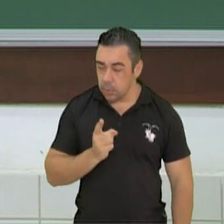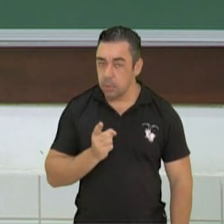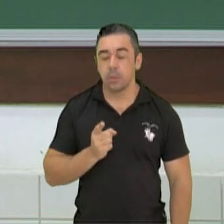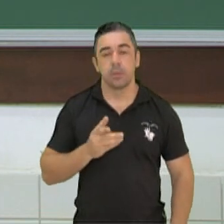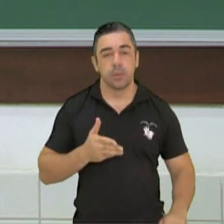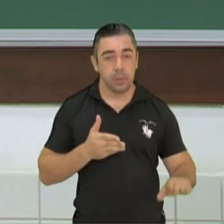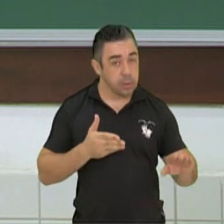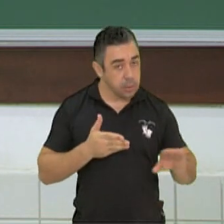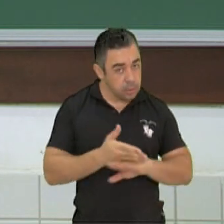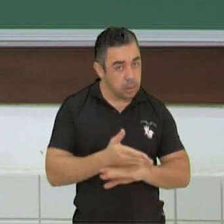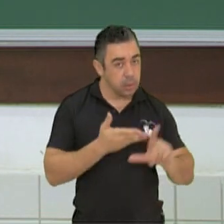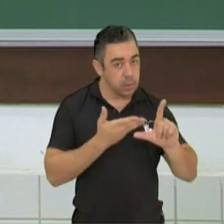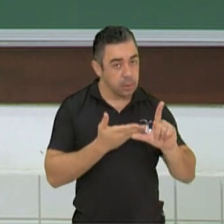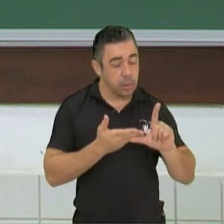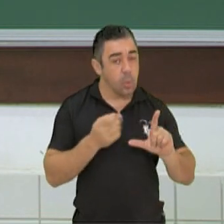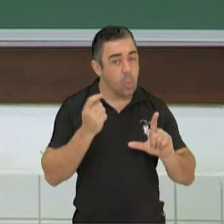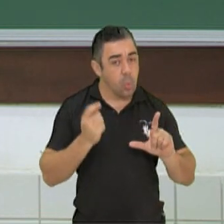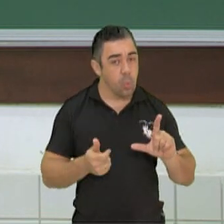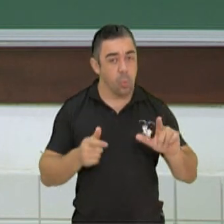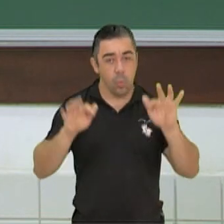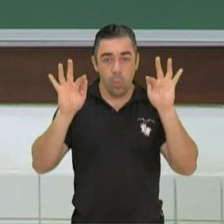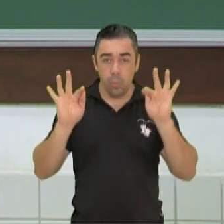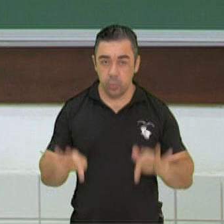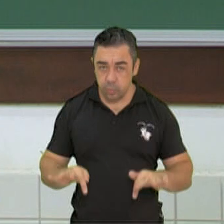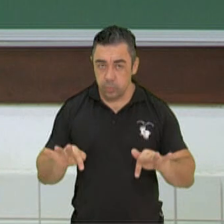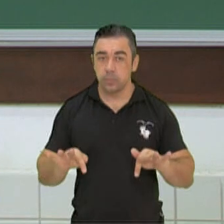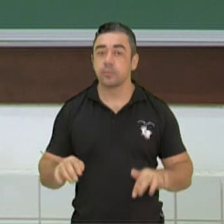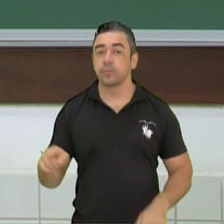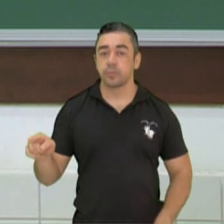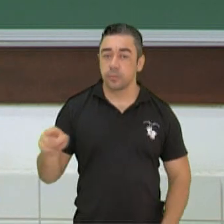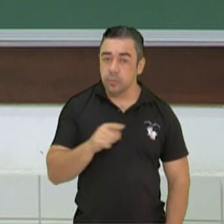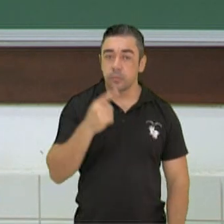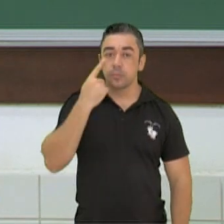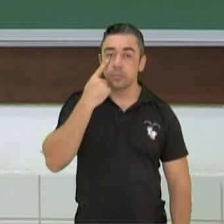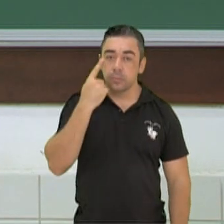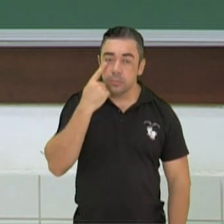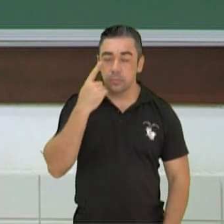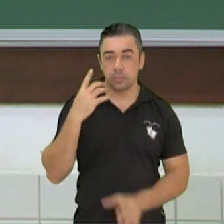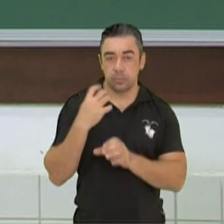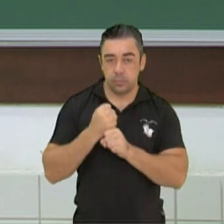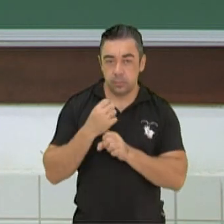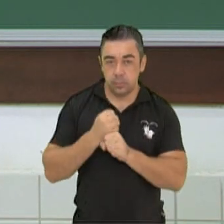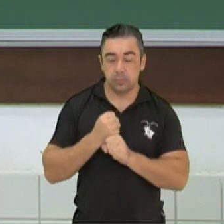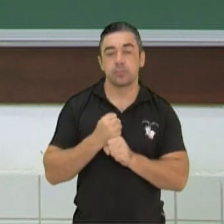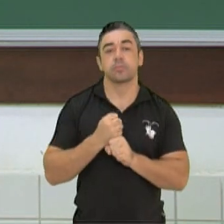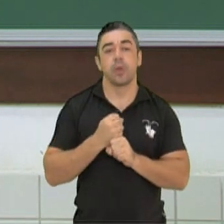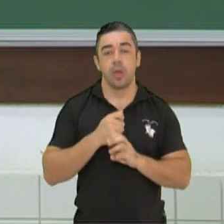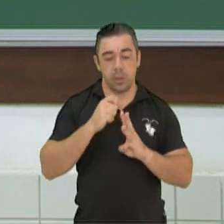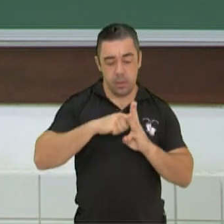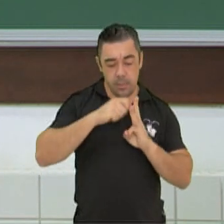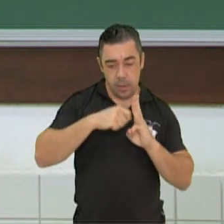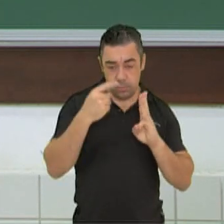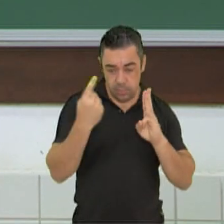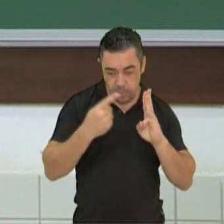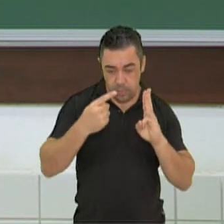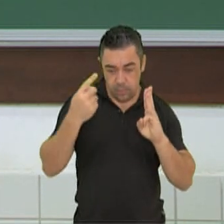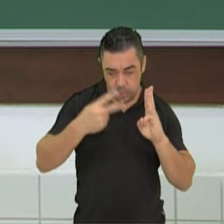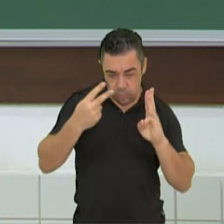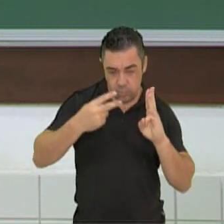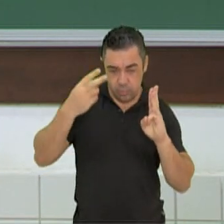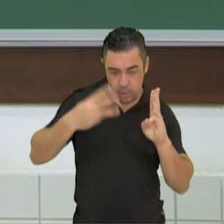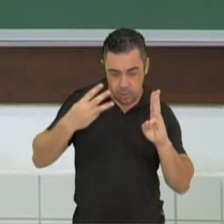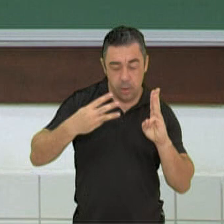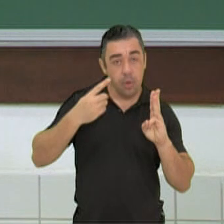no final, reta final ali, então verifique as notas do primeiro trimestre, segundo, terceiro,